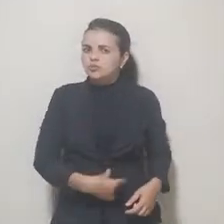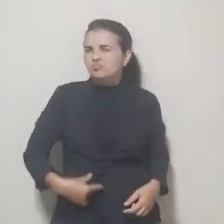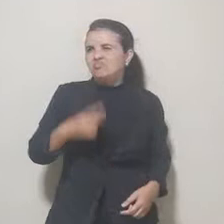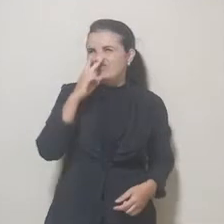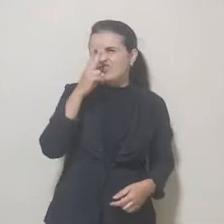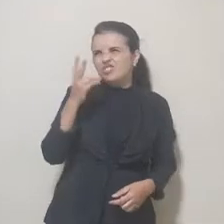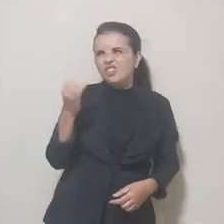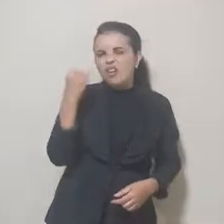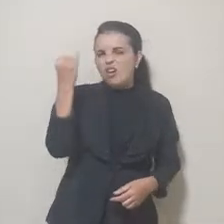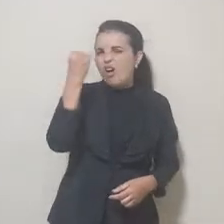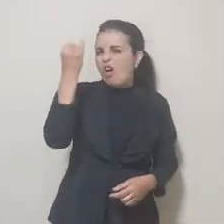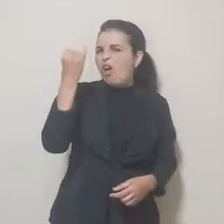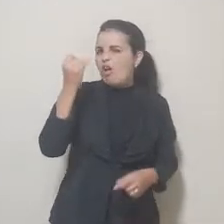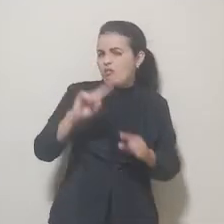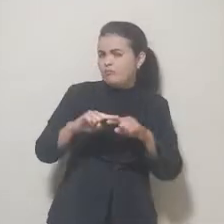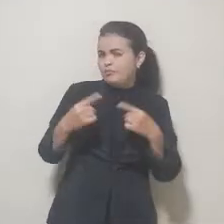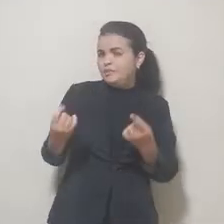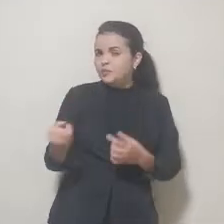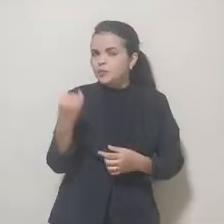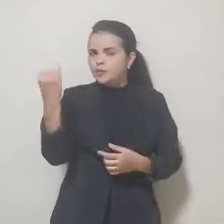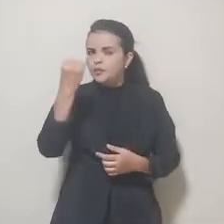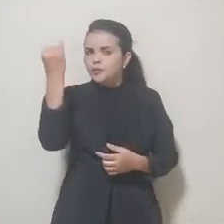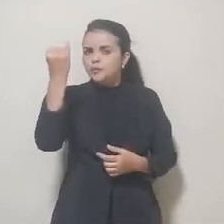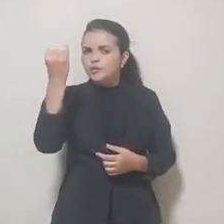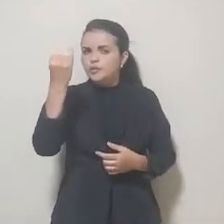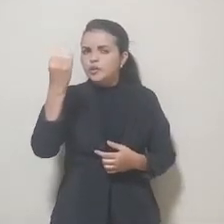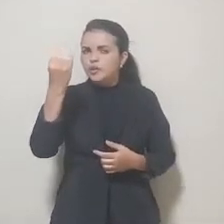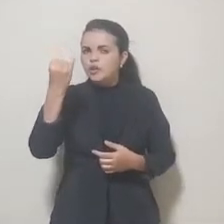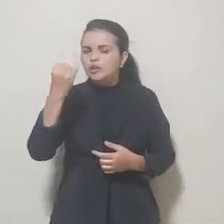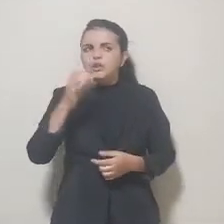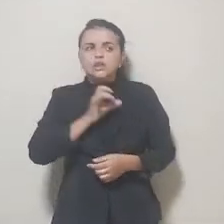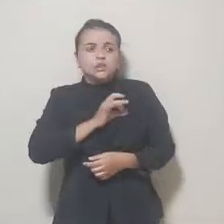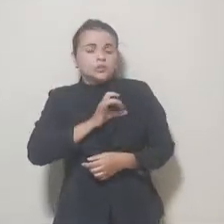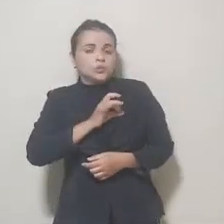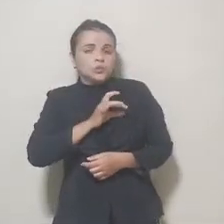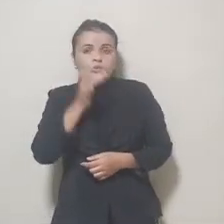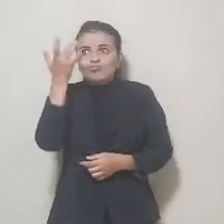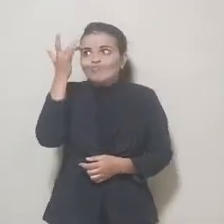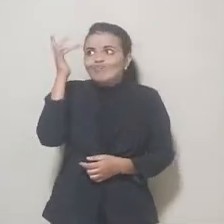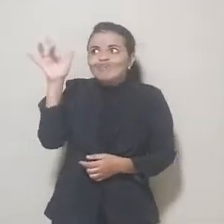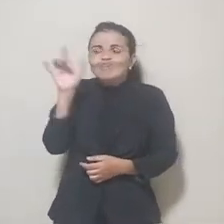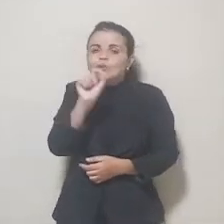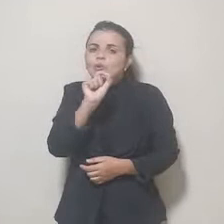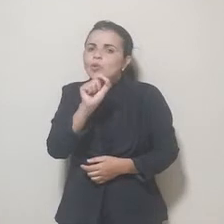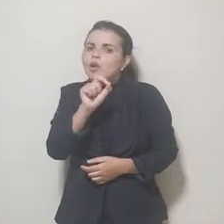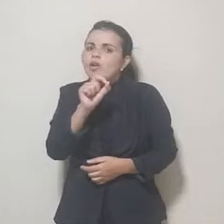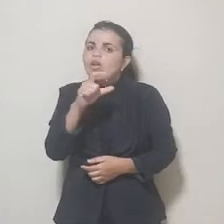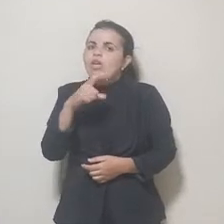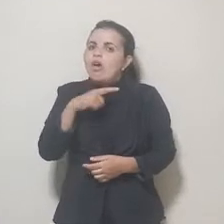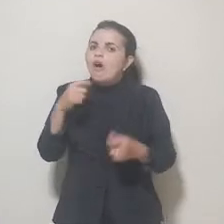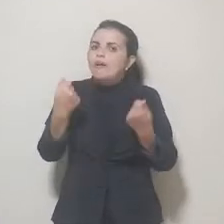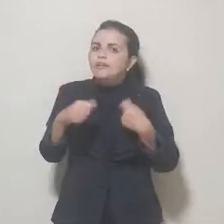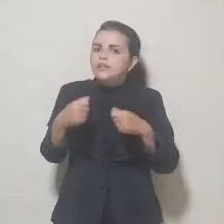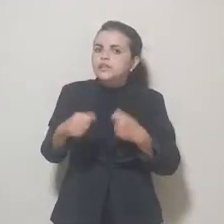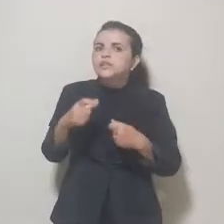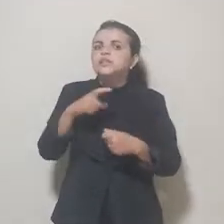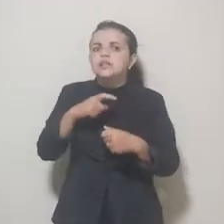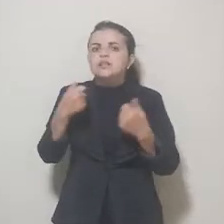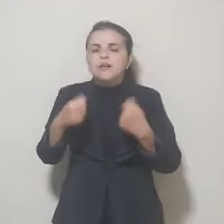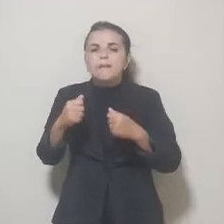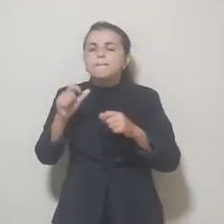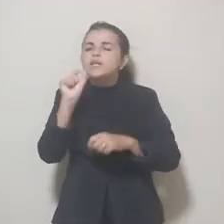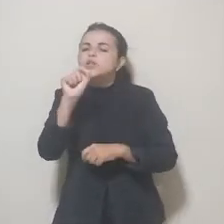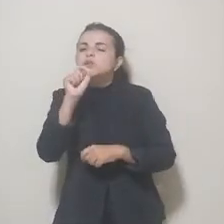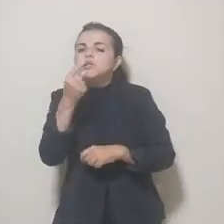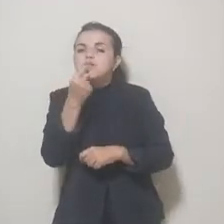momento. Vamos focar nas partes importantes, que é o quê? Se eu estou com medo, eu não sei o que é, eu vou colocar mais sangue nos meus pés, nos meus